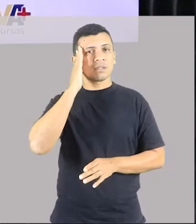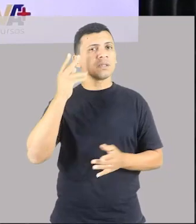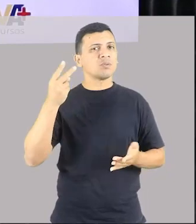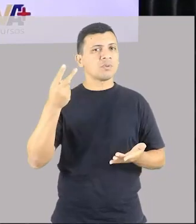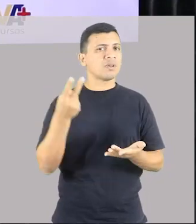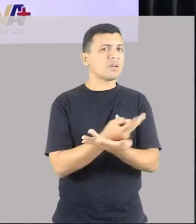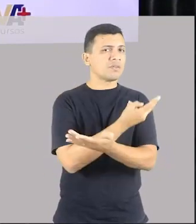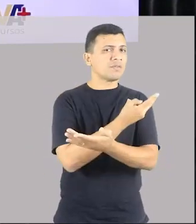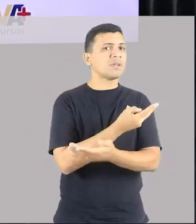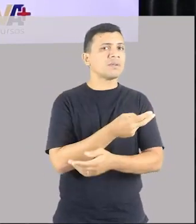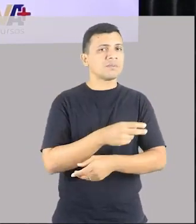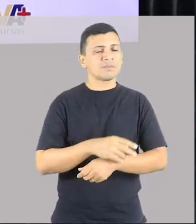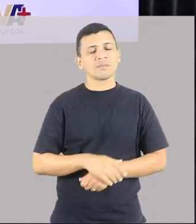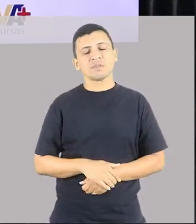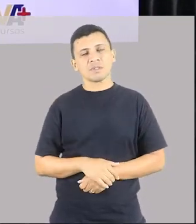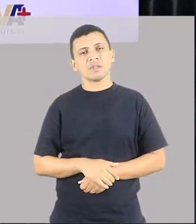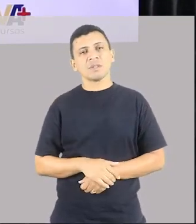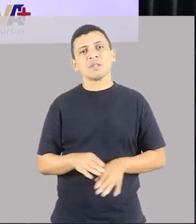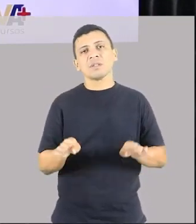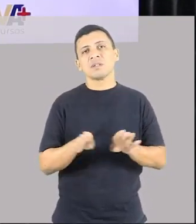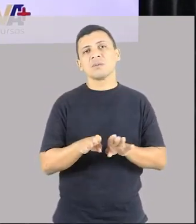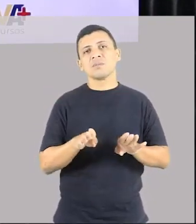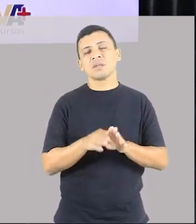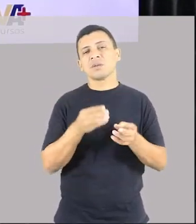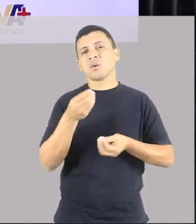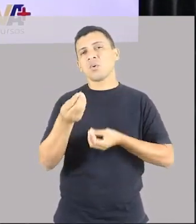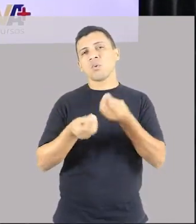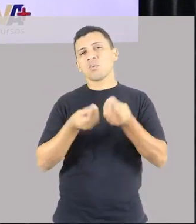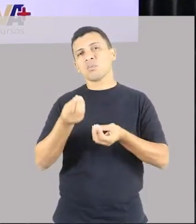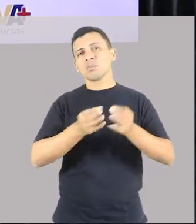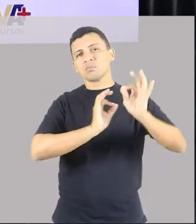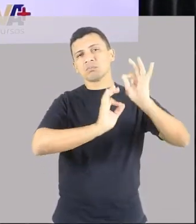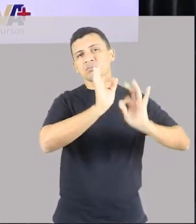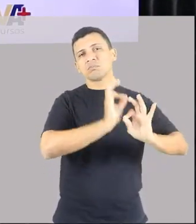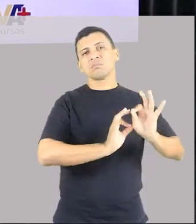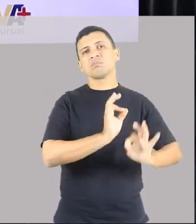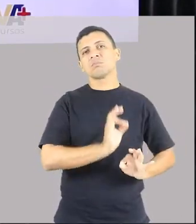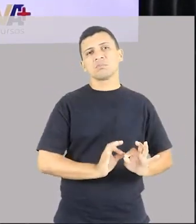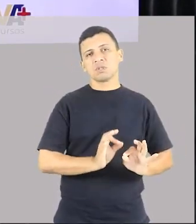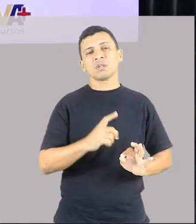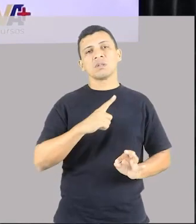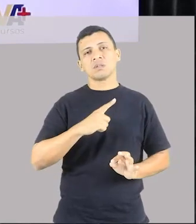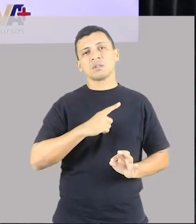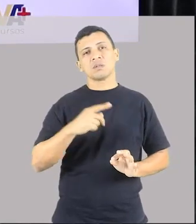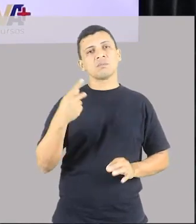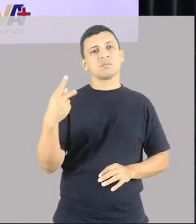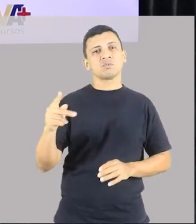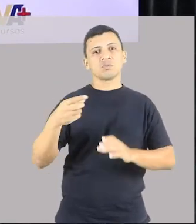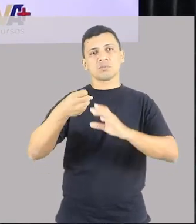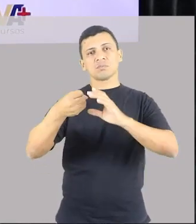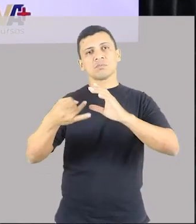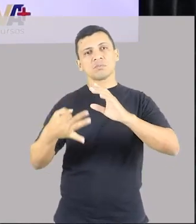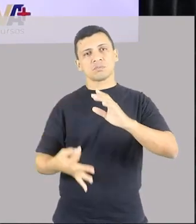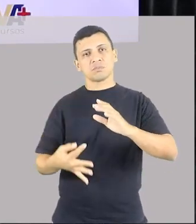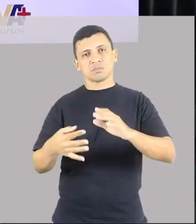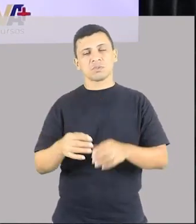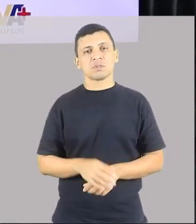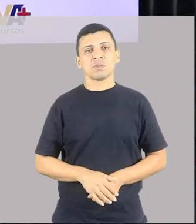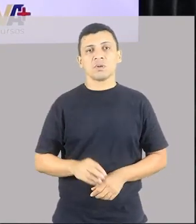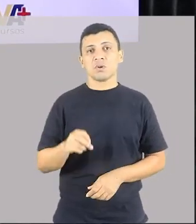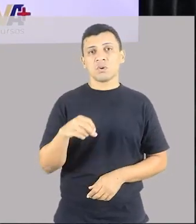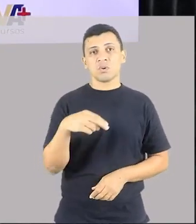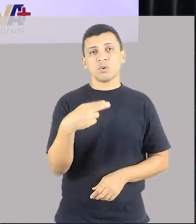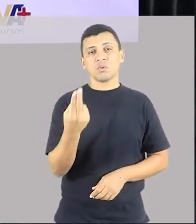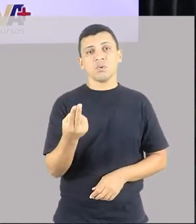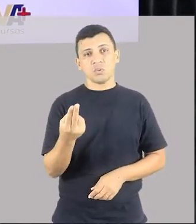atos administrativos, a gente entendeu como eles se configuram em relação às suas características ou aos